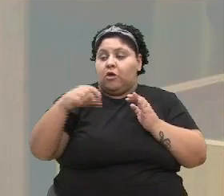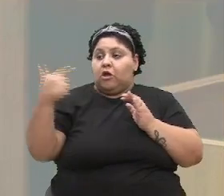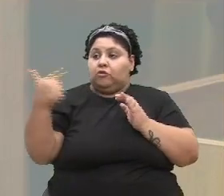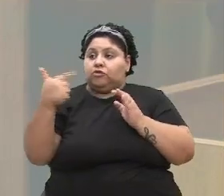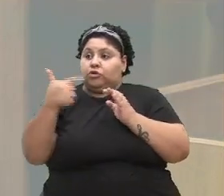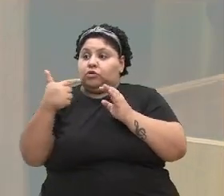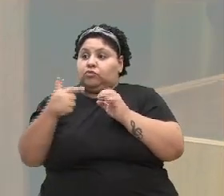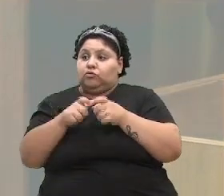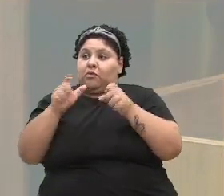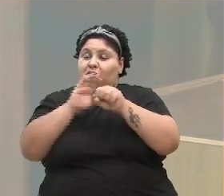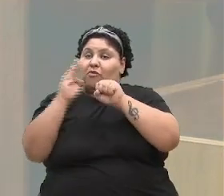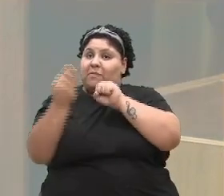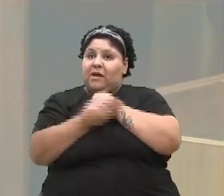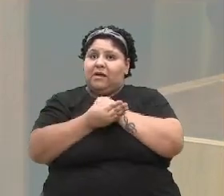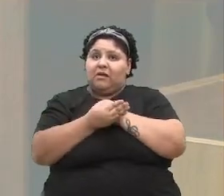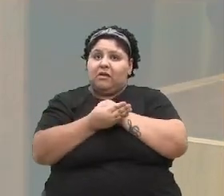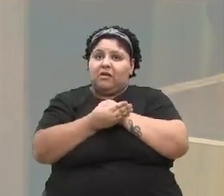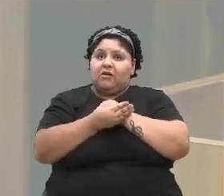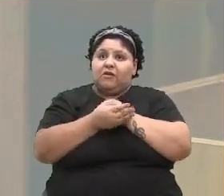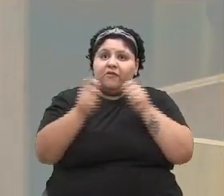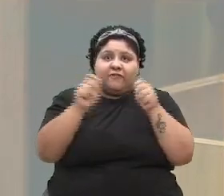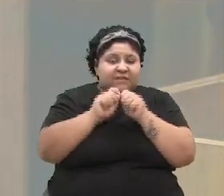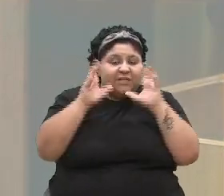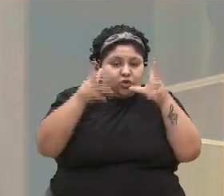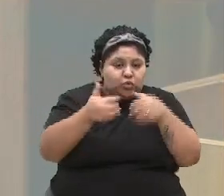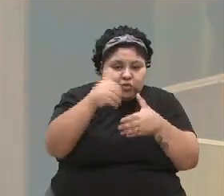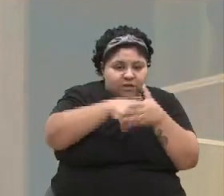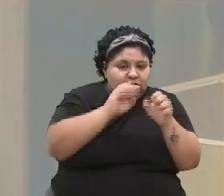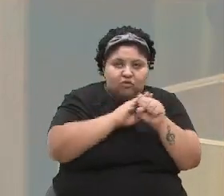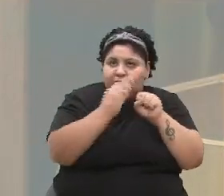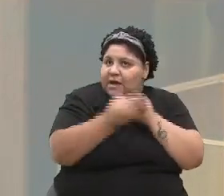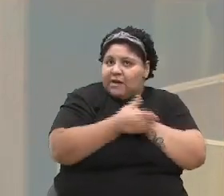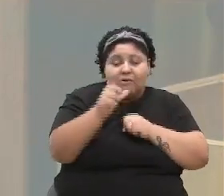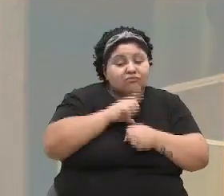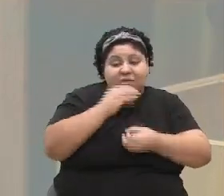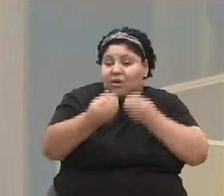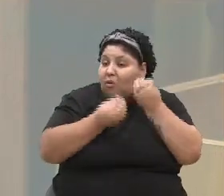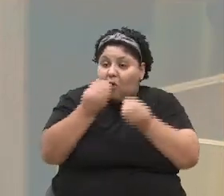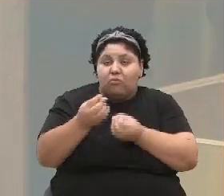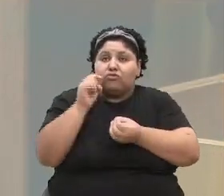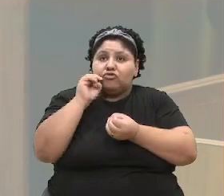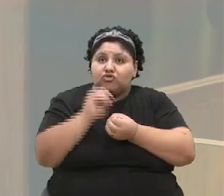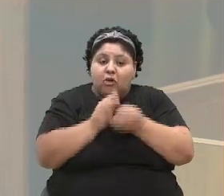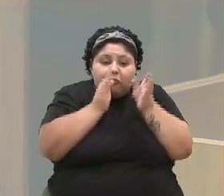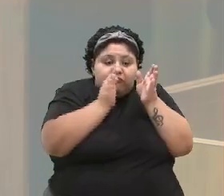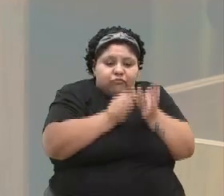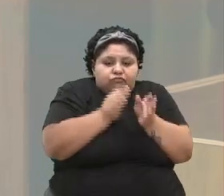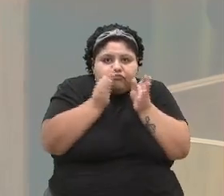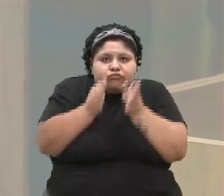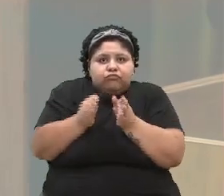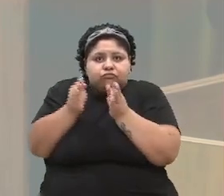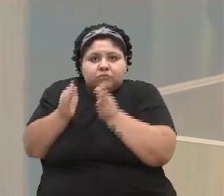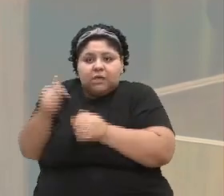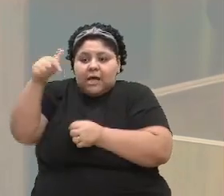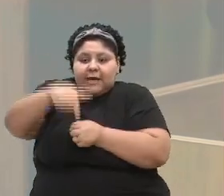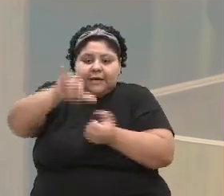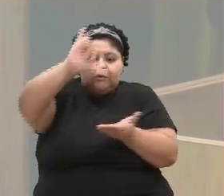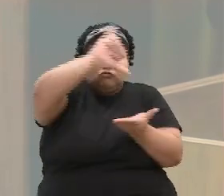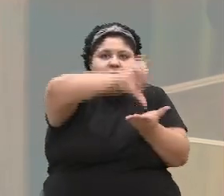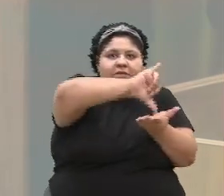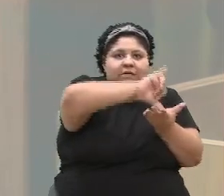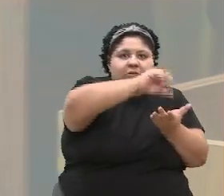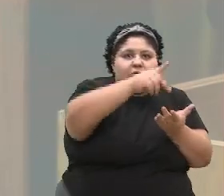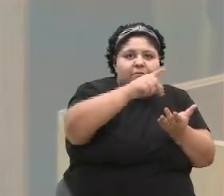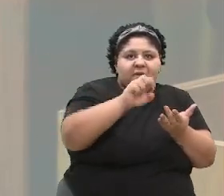Vão asfaltar o bairro inteiro? Não existe. São trechos, pedaços. Aqui no centro, olha as perimetral,